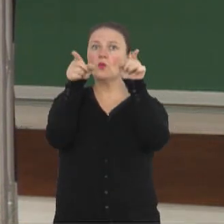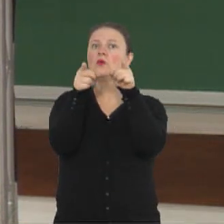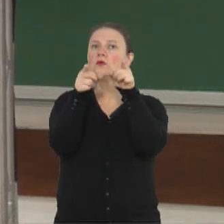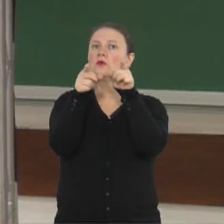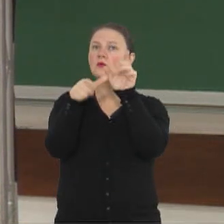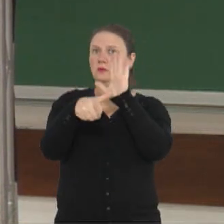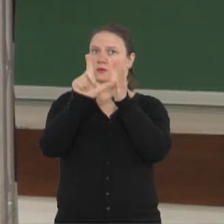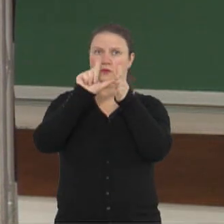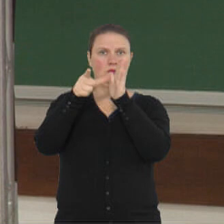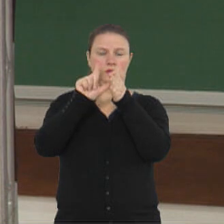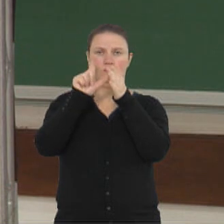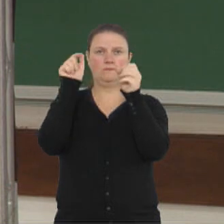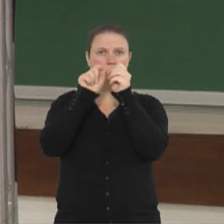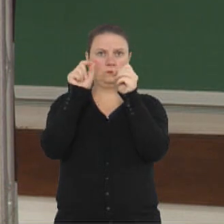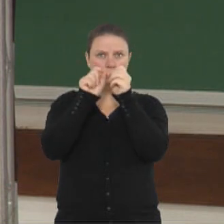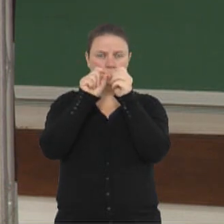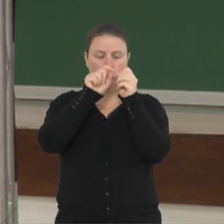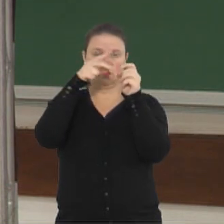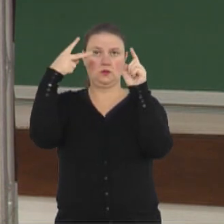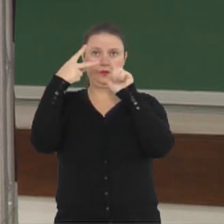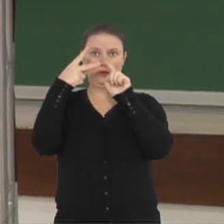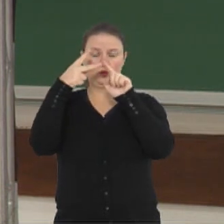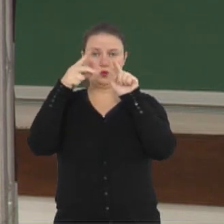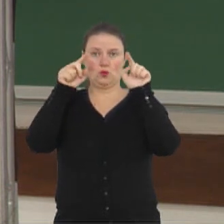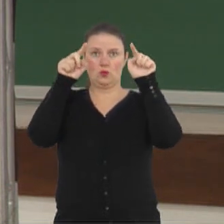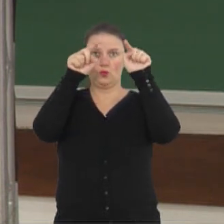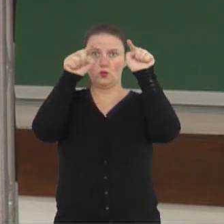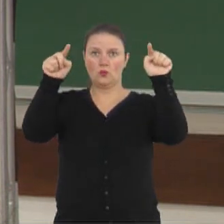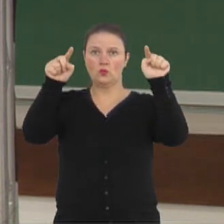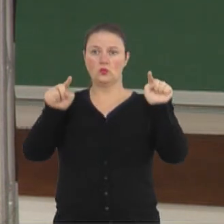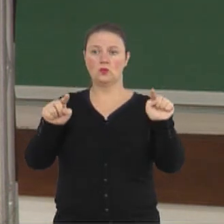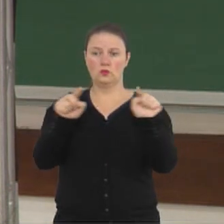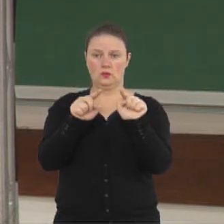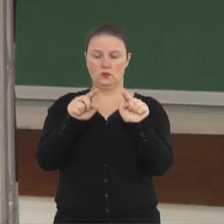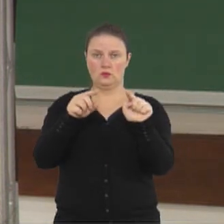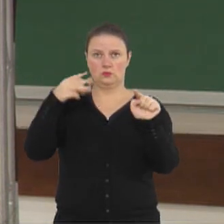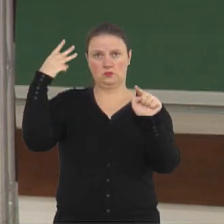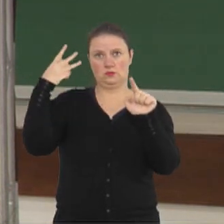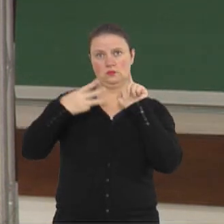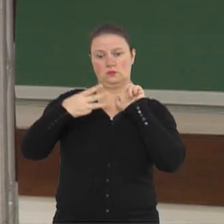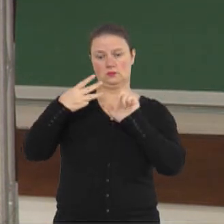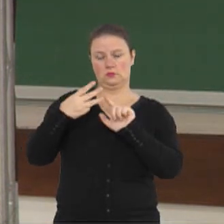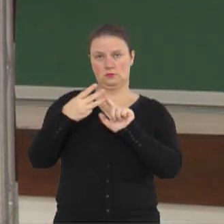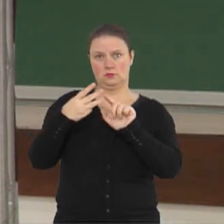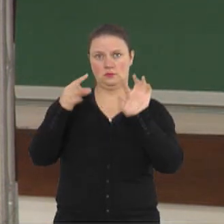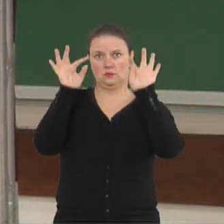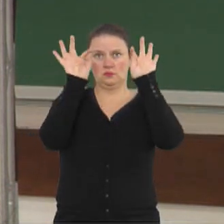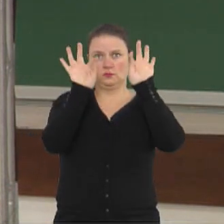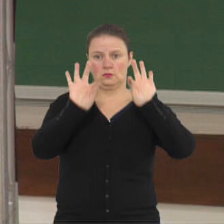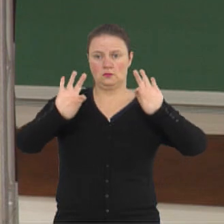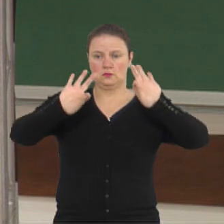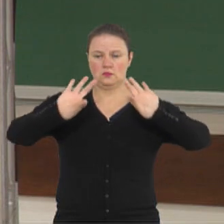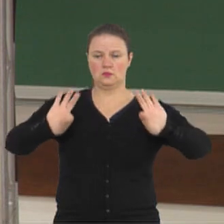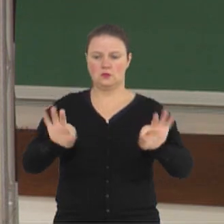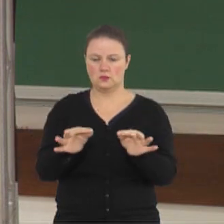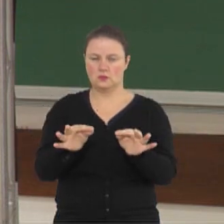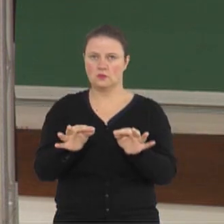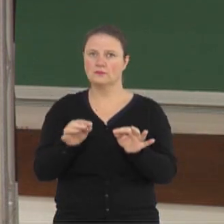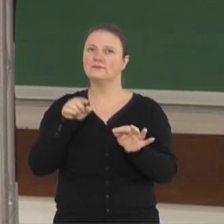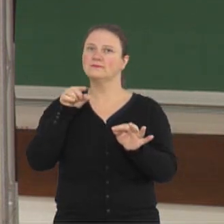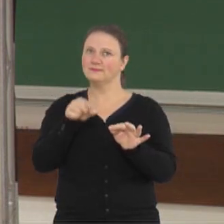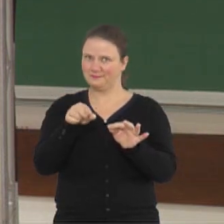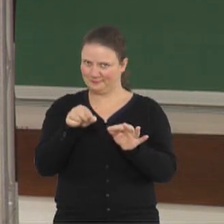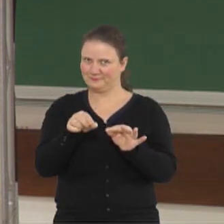dos parênteses. Depois, aquilo que estiver dentro dos colchetes. E, por fim, aquilo que